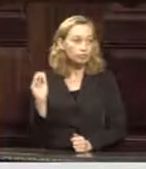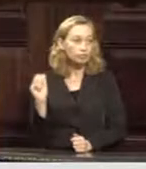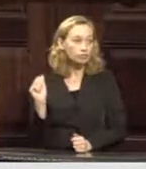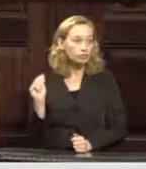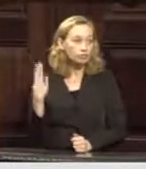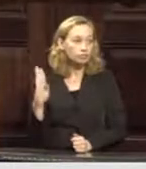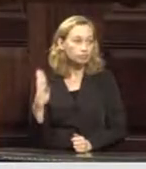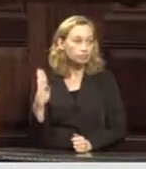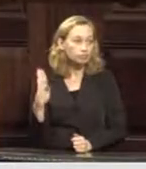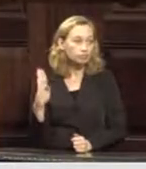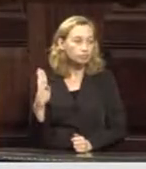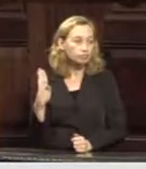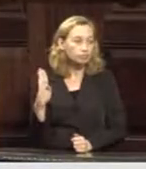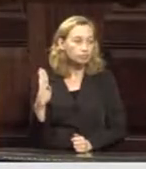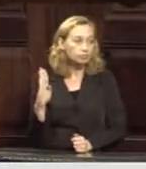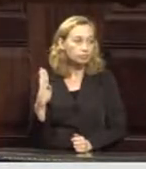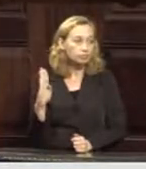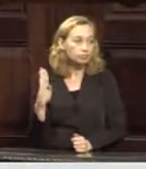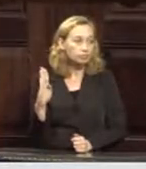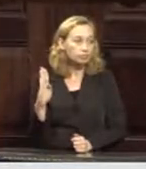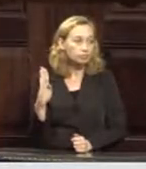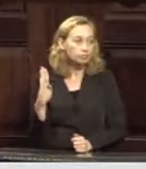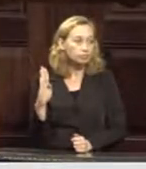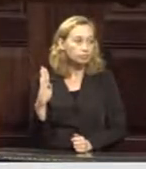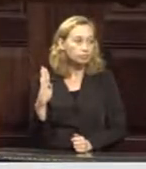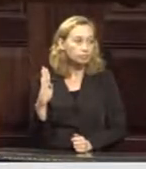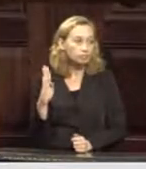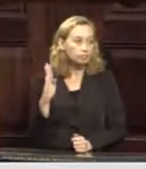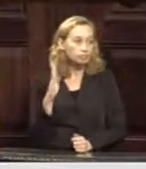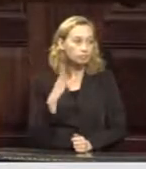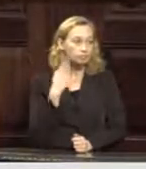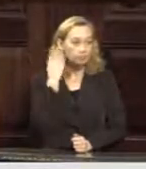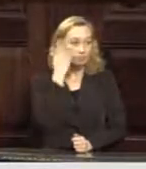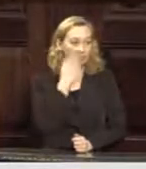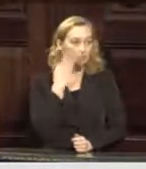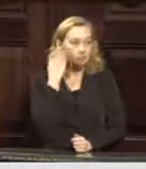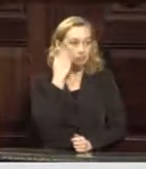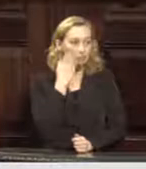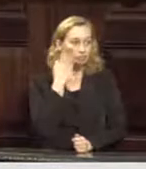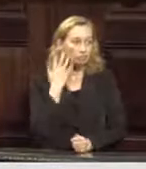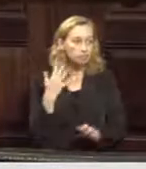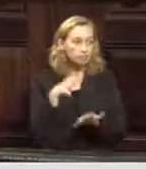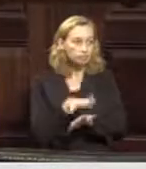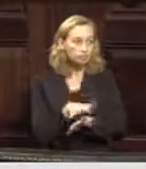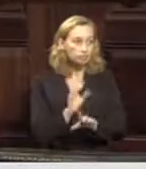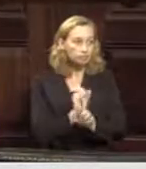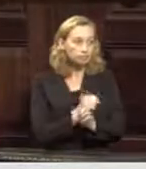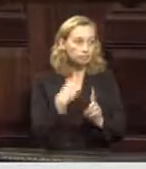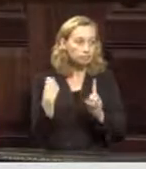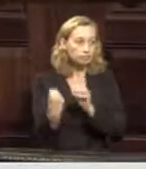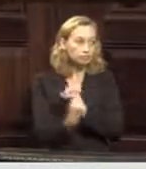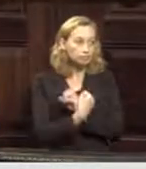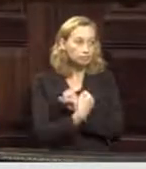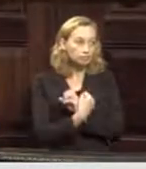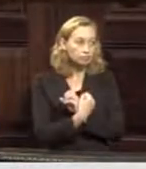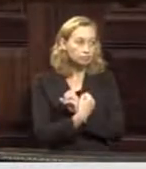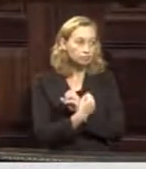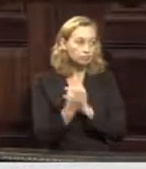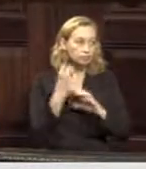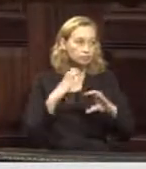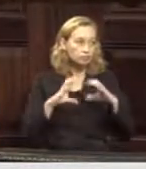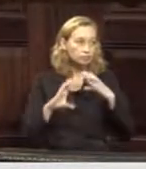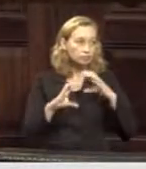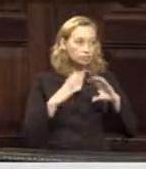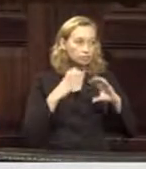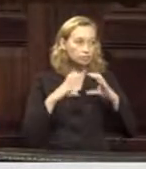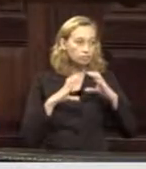um seminário sobre inclusão social e regularização fundiária de comunidades quilombolas no Rio de